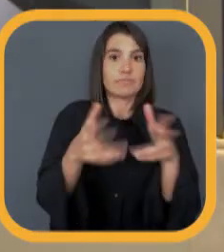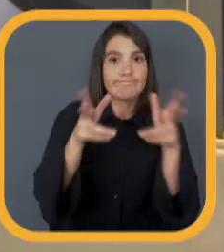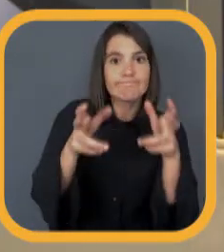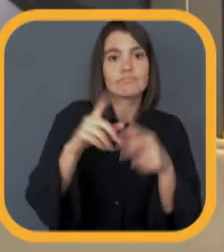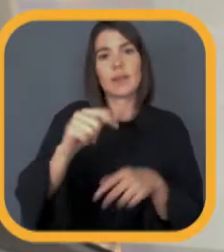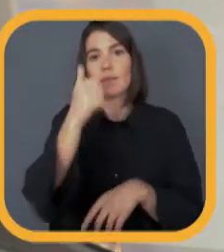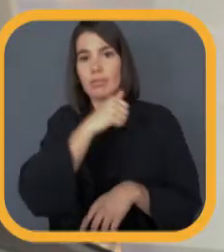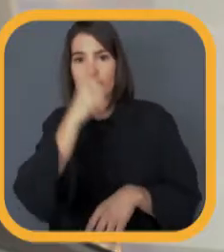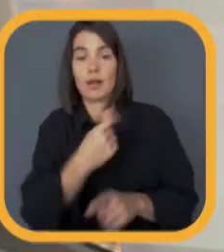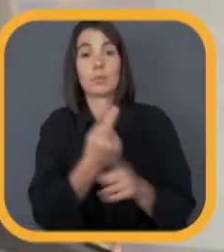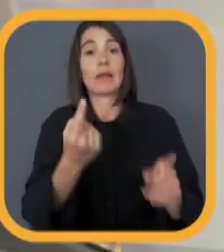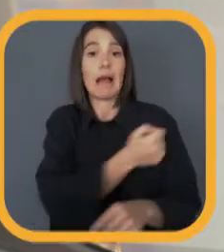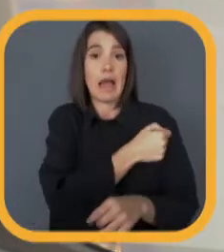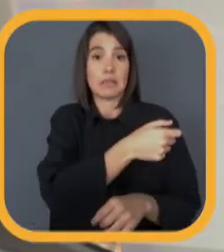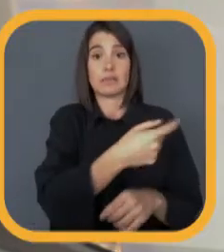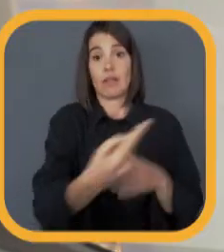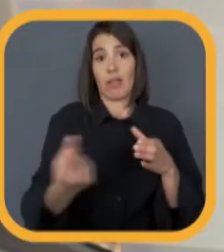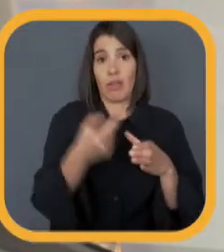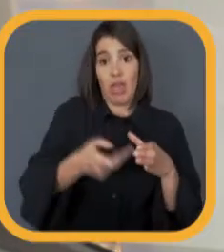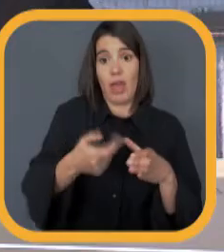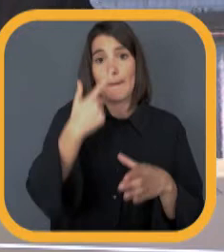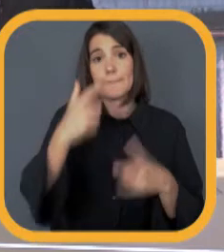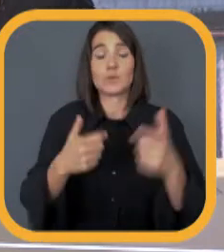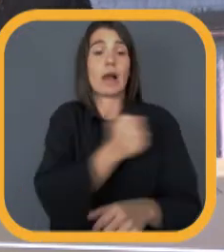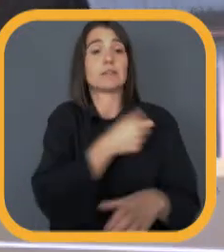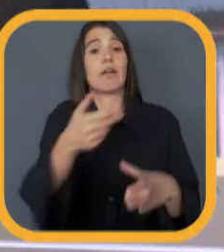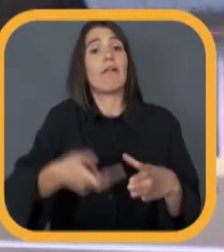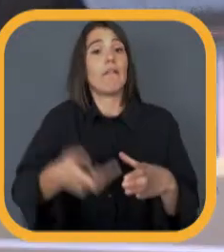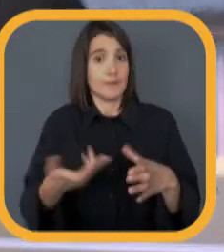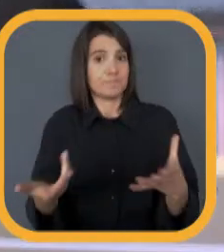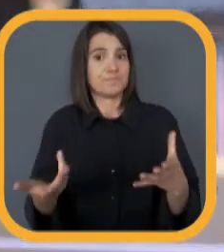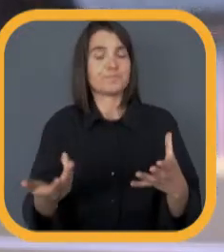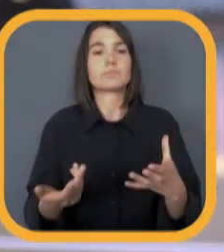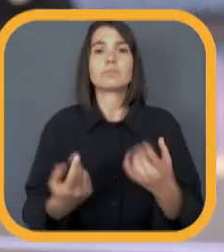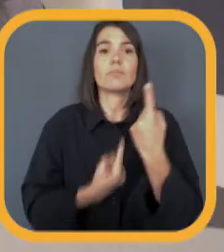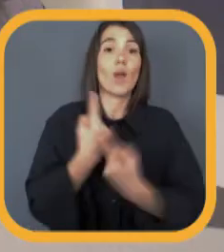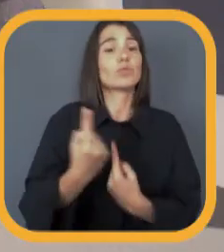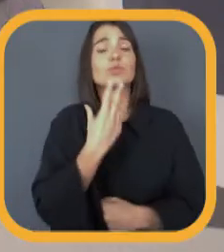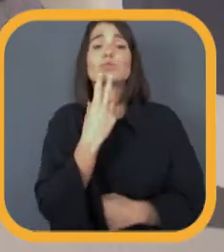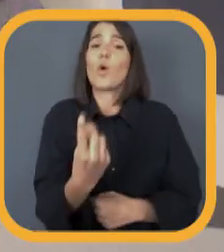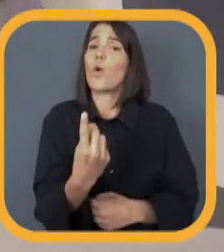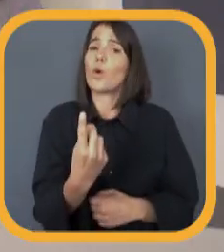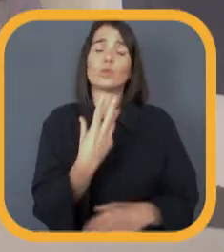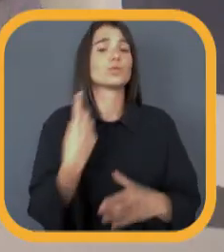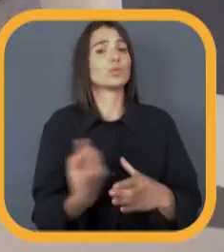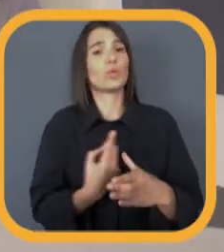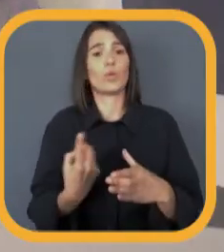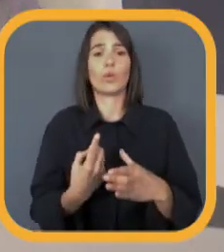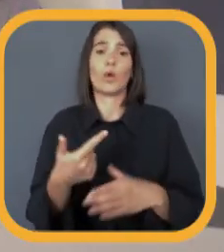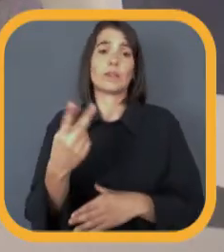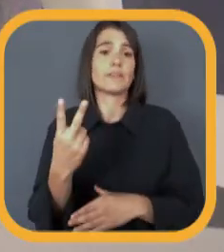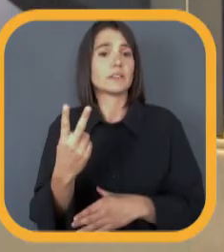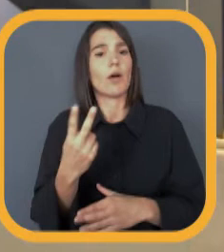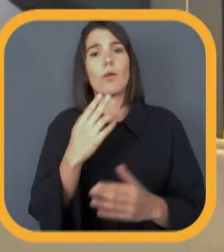de informação e até de entretenimento. Com o confinamento as pessoas ficaram muito mais fechadas em casa. Muitas pessoas até sozinhas, isoladas.